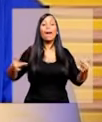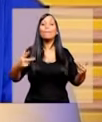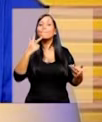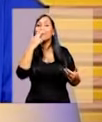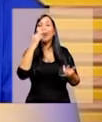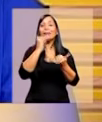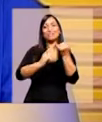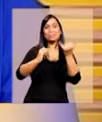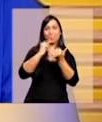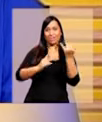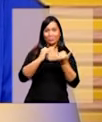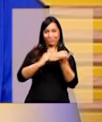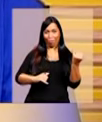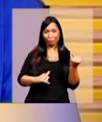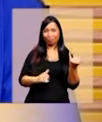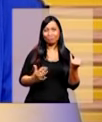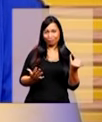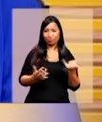uma visão parcial.